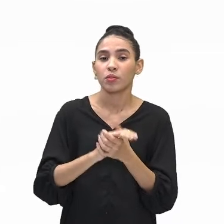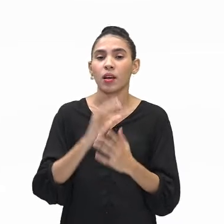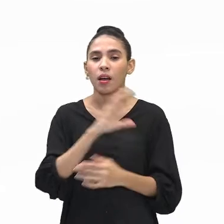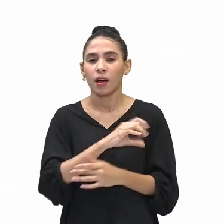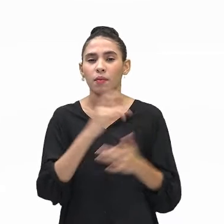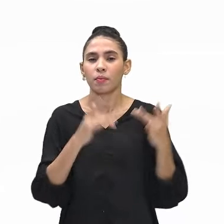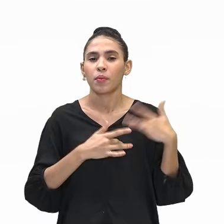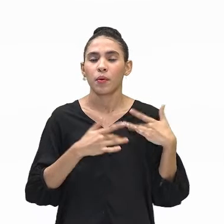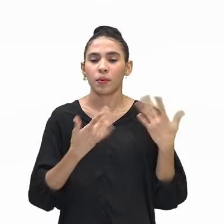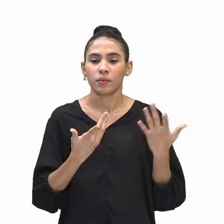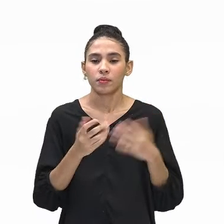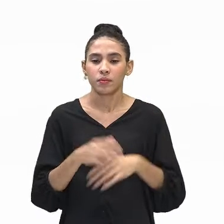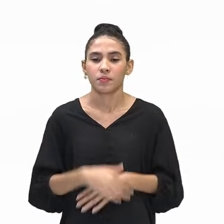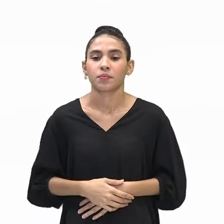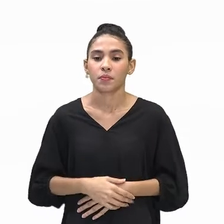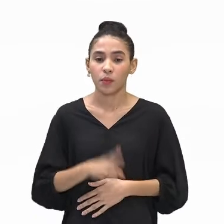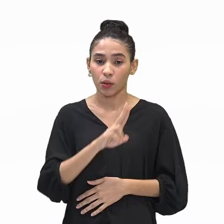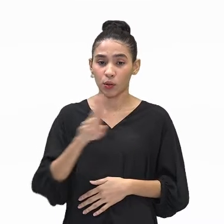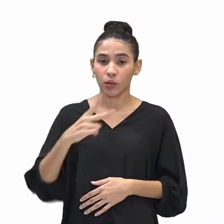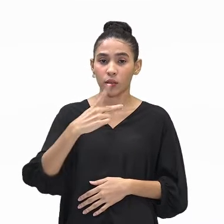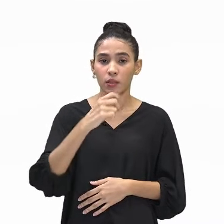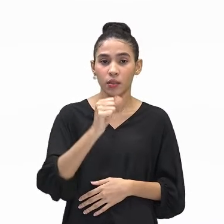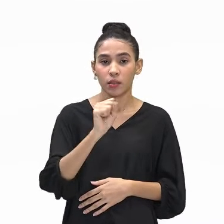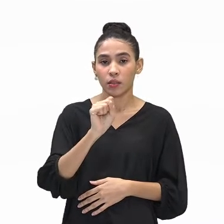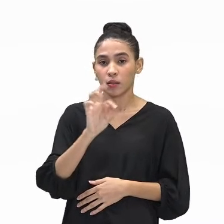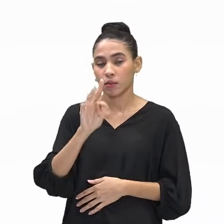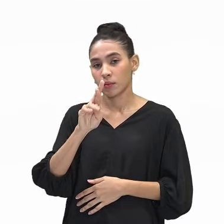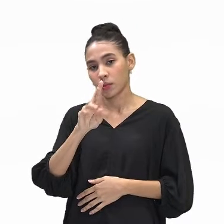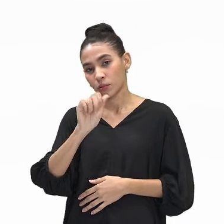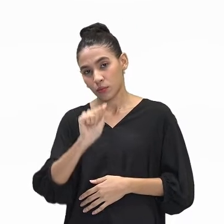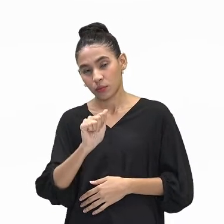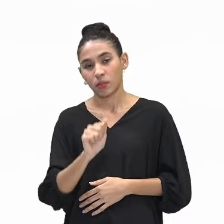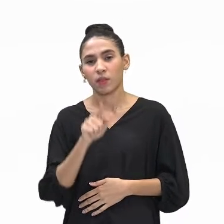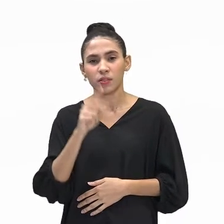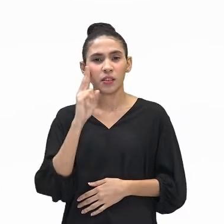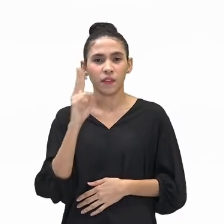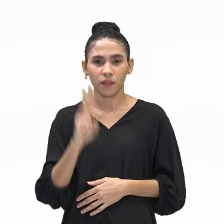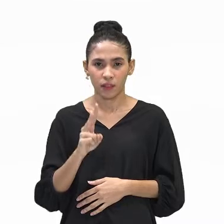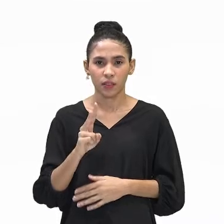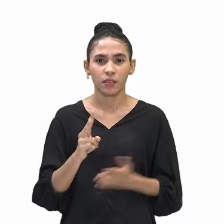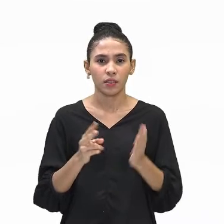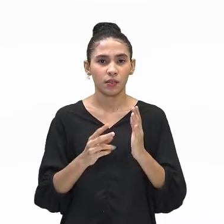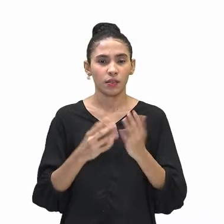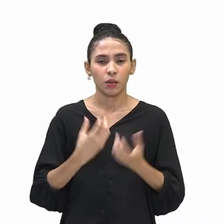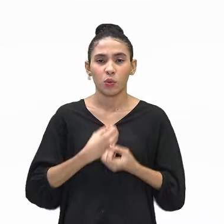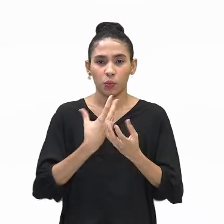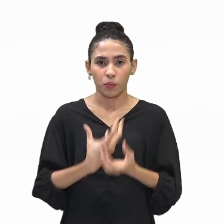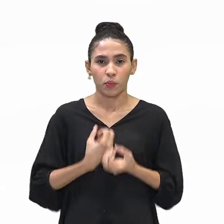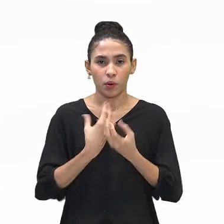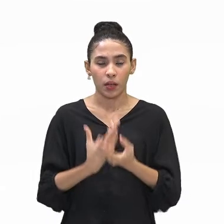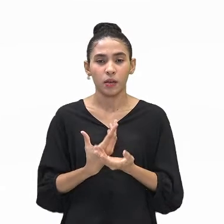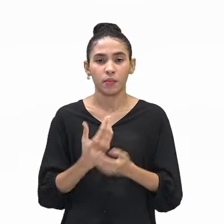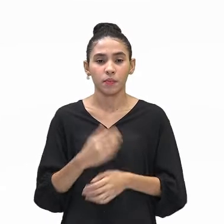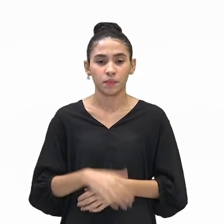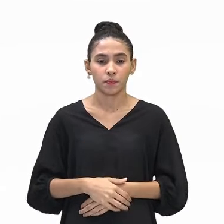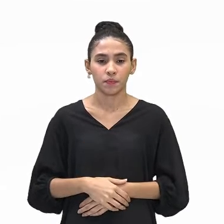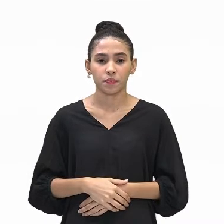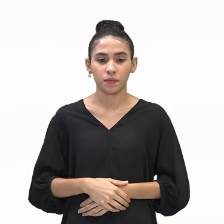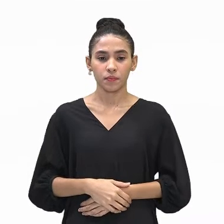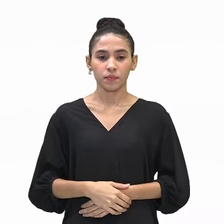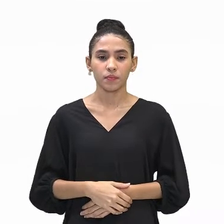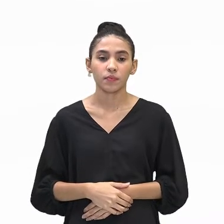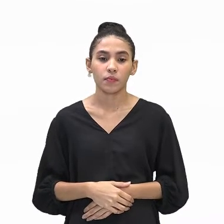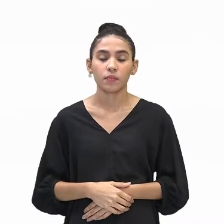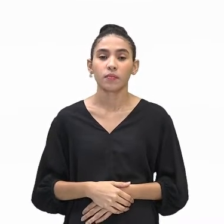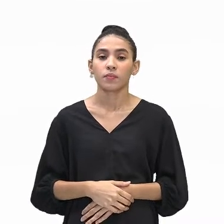assim, vai o quê? Se chamar de pastora. Tanto que vocês viram lá no poema de Tomás Antônio Gonzaga, justamente